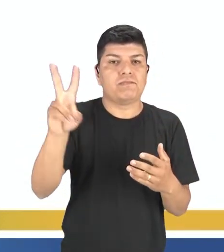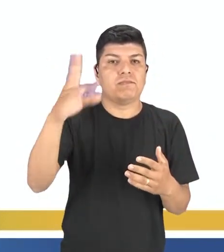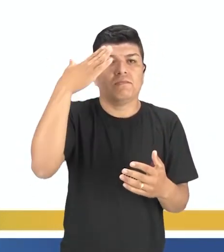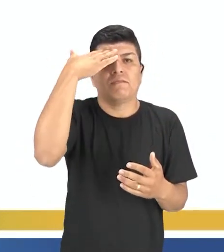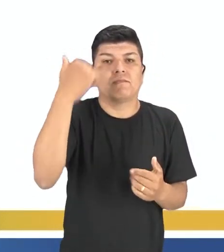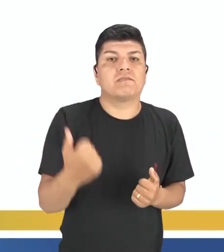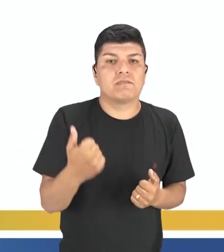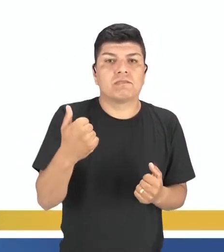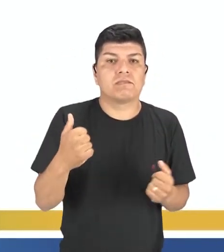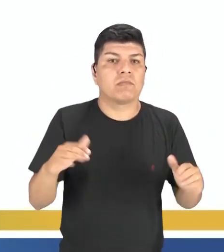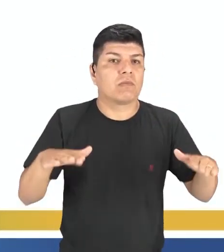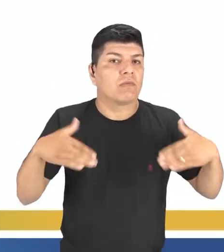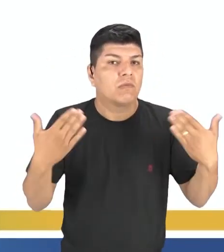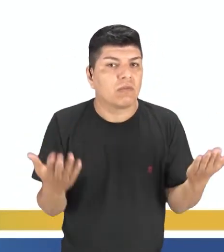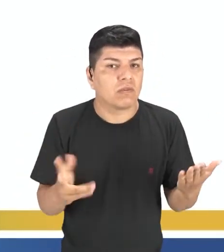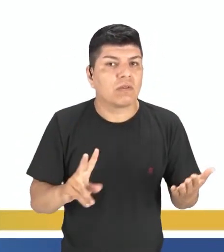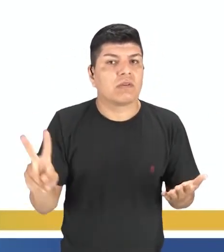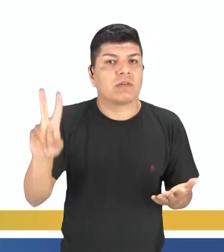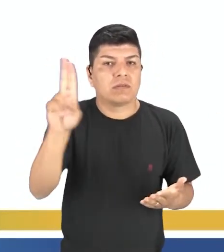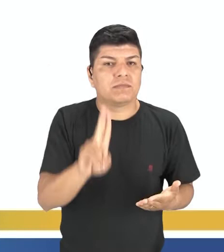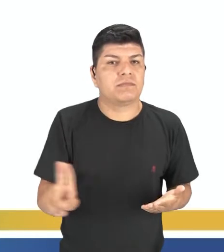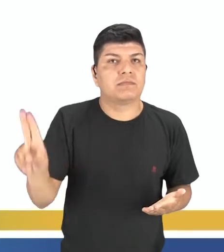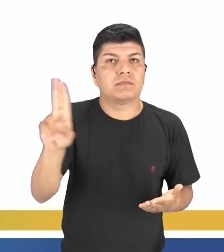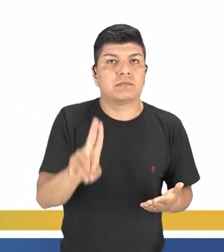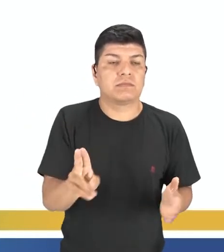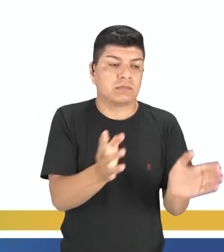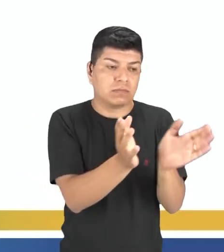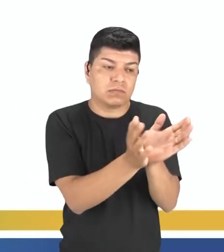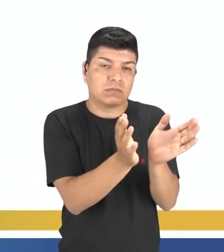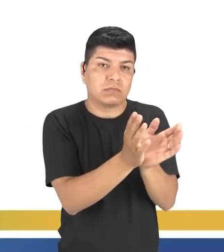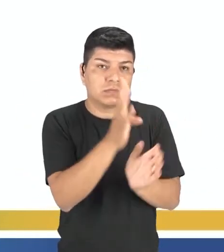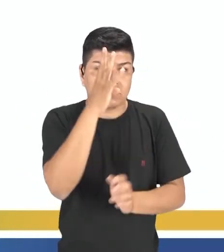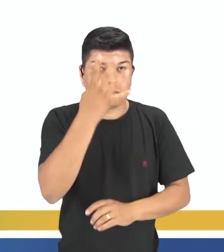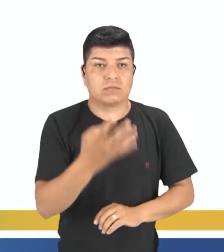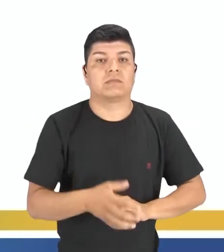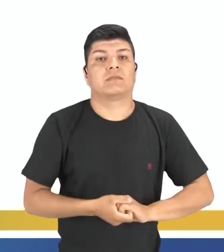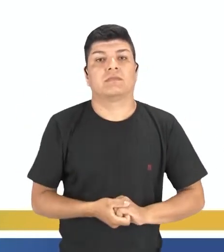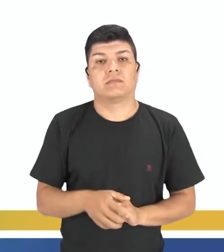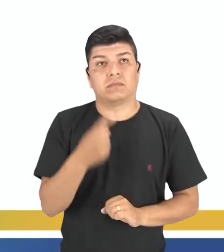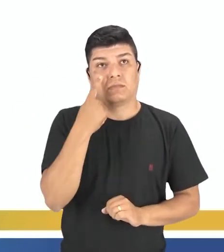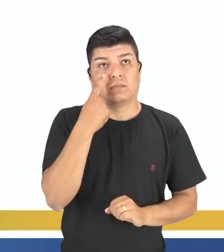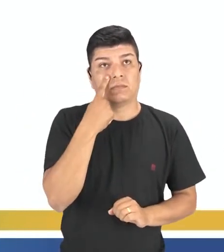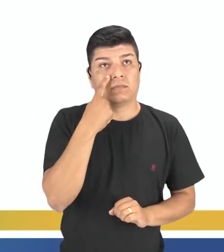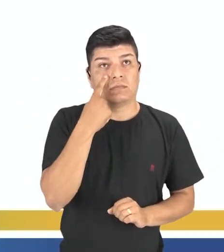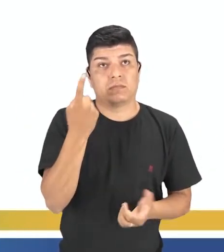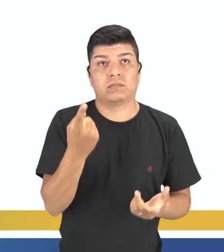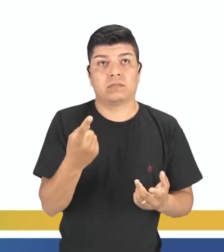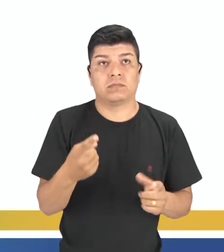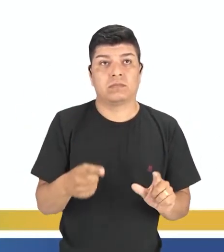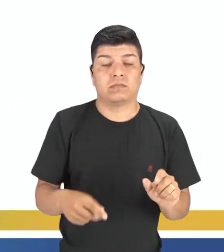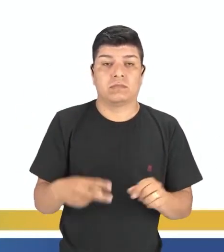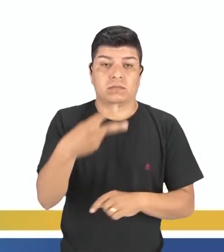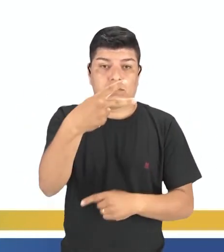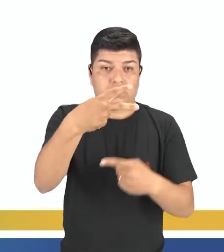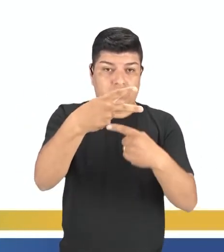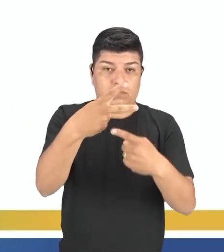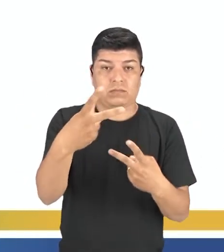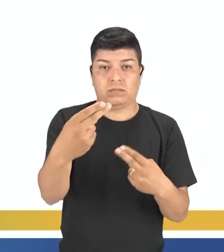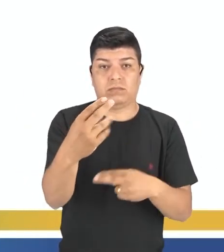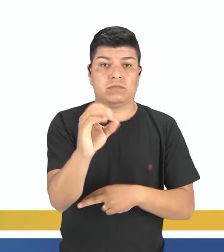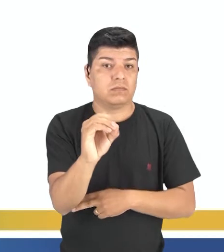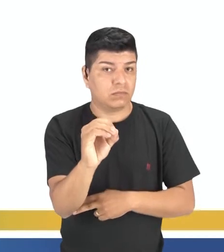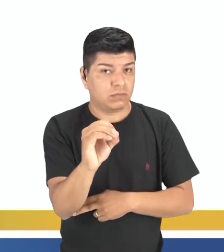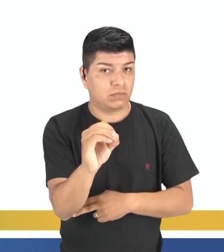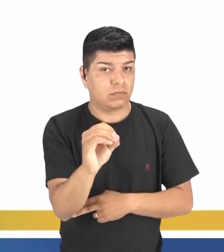assumir? Quais valores devemos utilizar para o nosso conjunto de solução? Tendo em vista a desigualdade maior ou igual que zero,